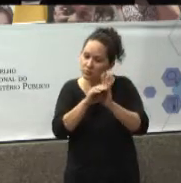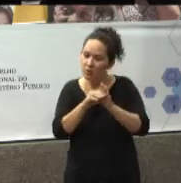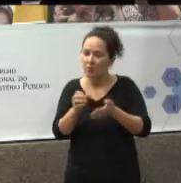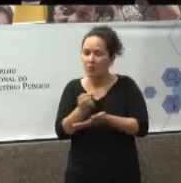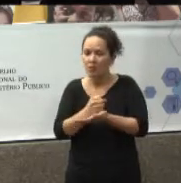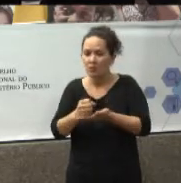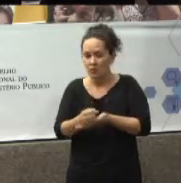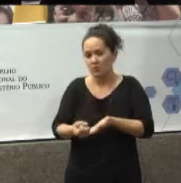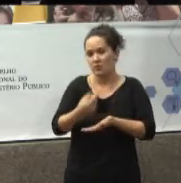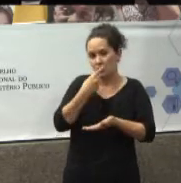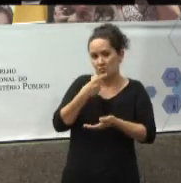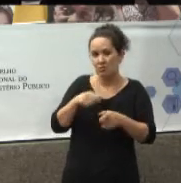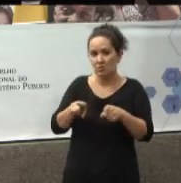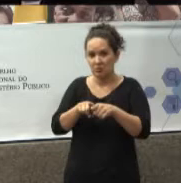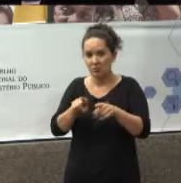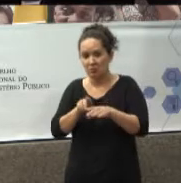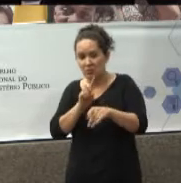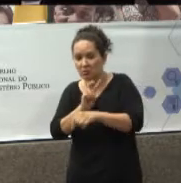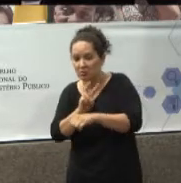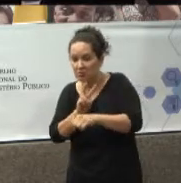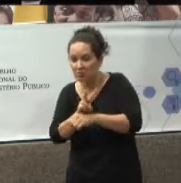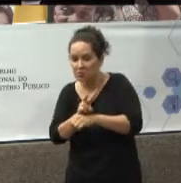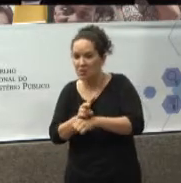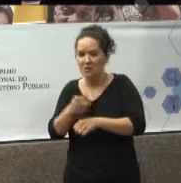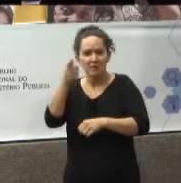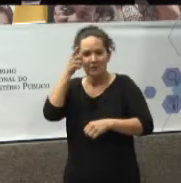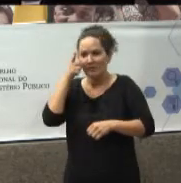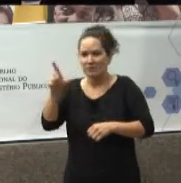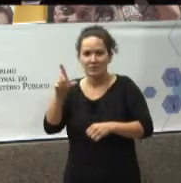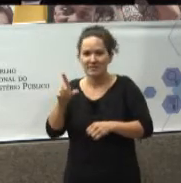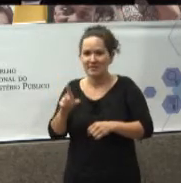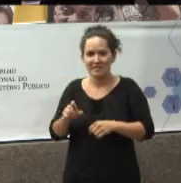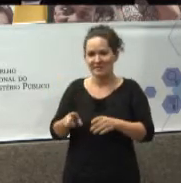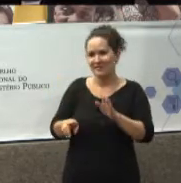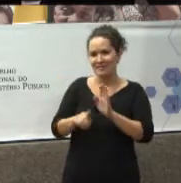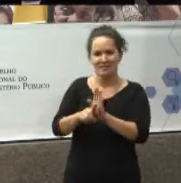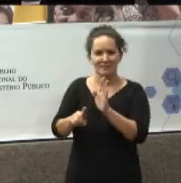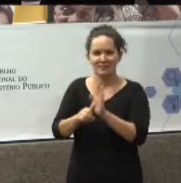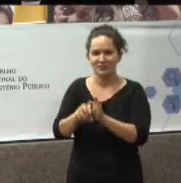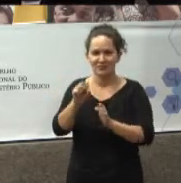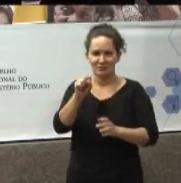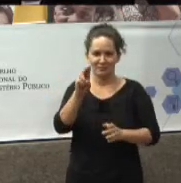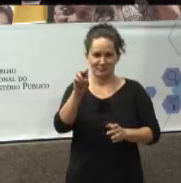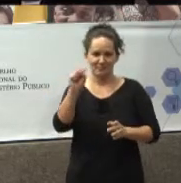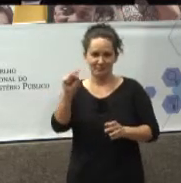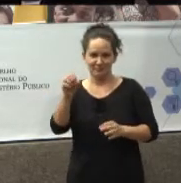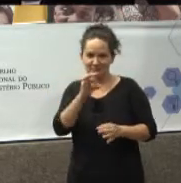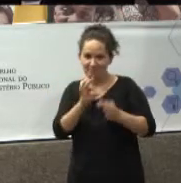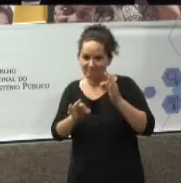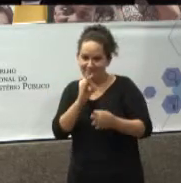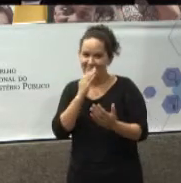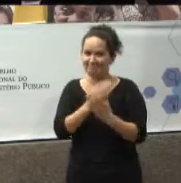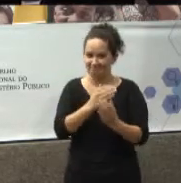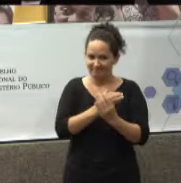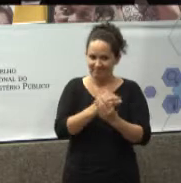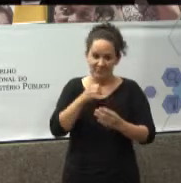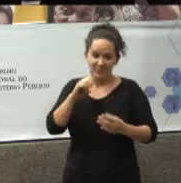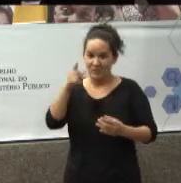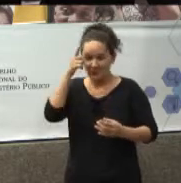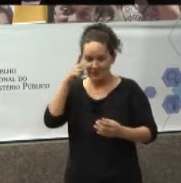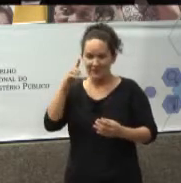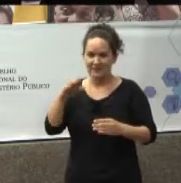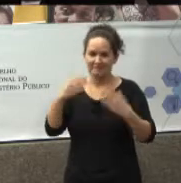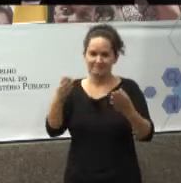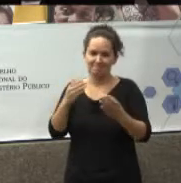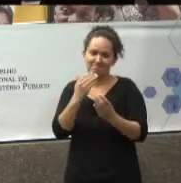tratamentos que não conseguem ter acesso nos usa pelos planos por meio de ações judiciais o pires pires normalmente são